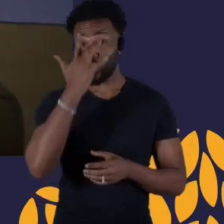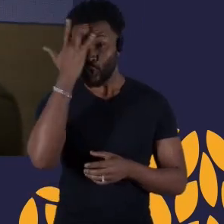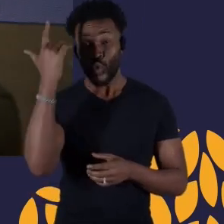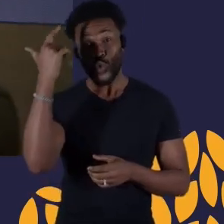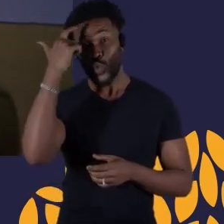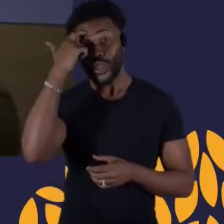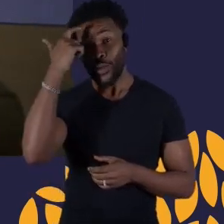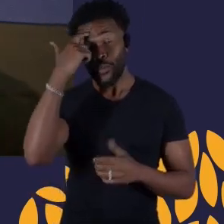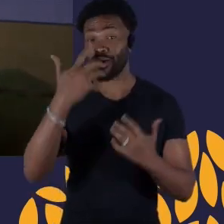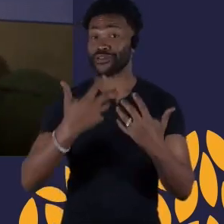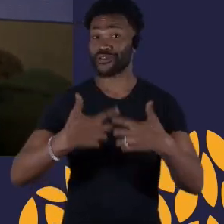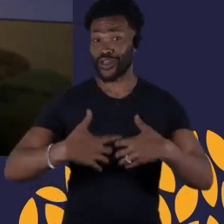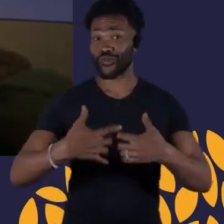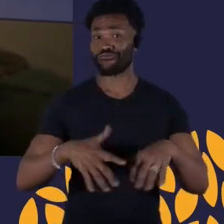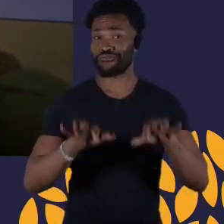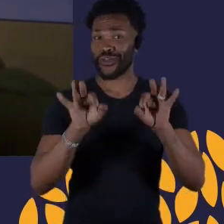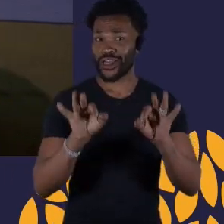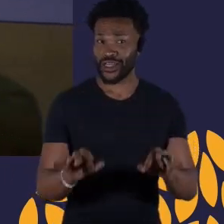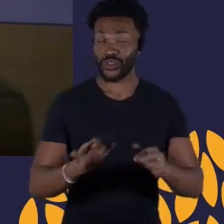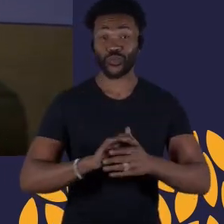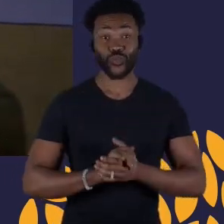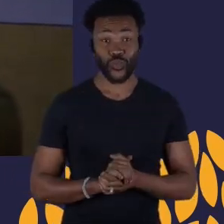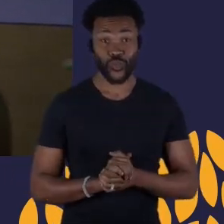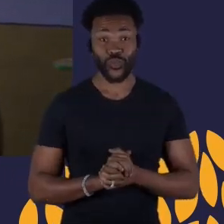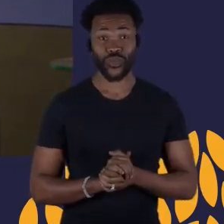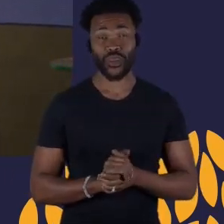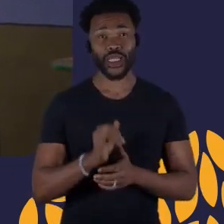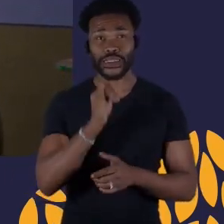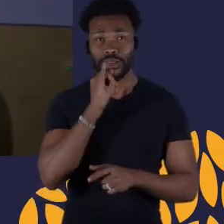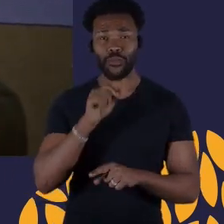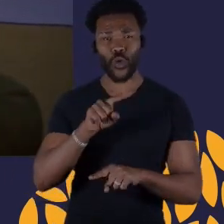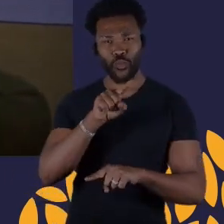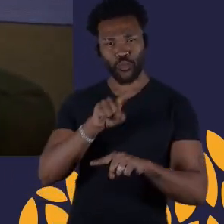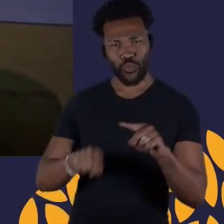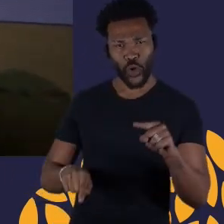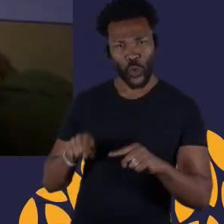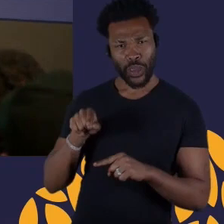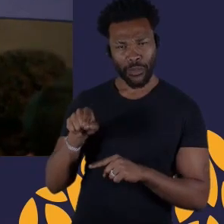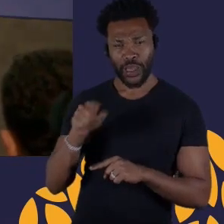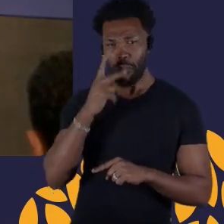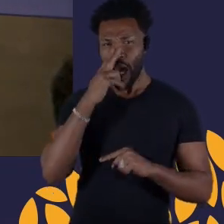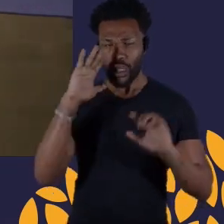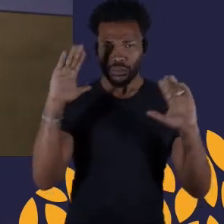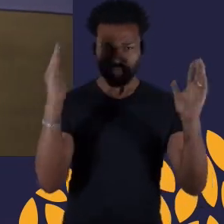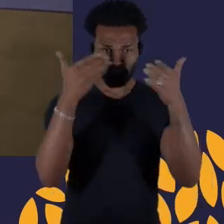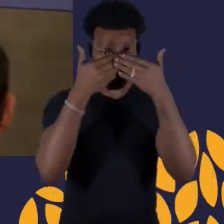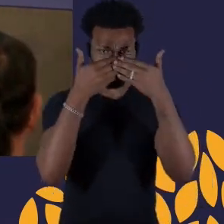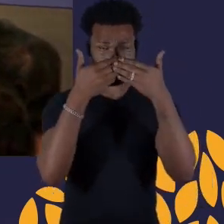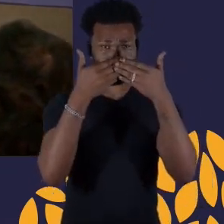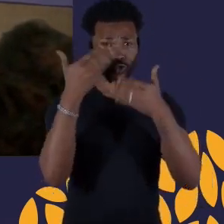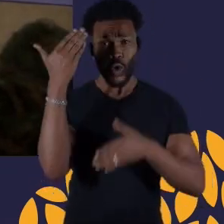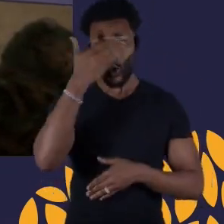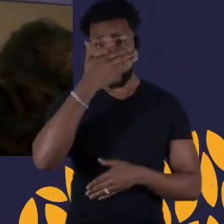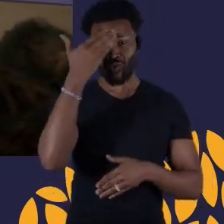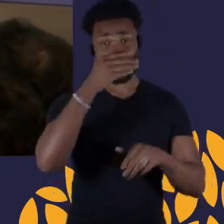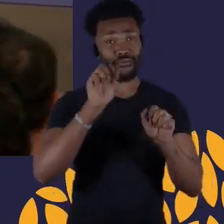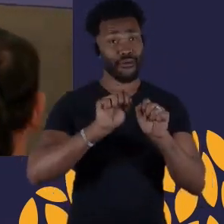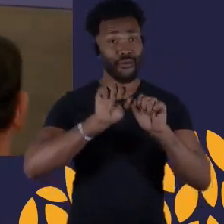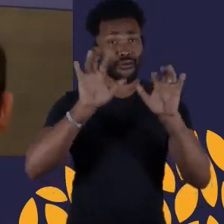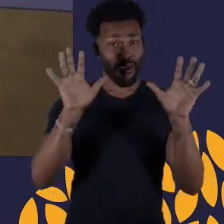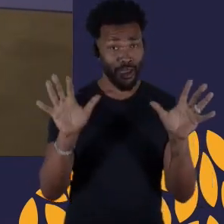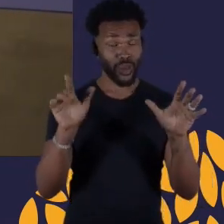pensando criticamente. Assim como a proibição colocou um véu e não veíamos com